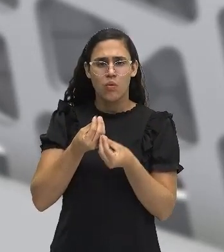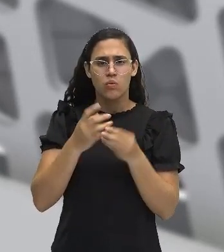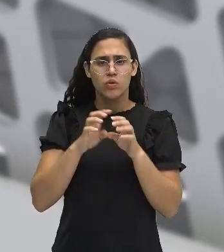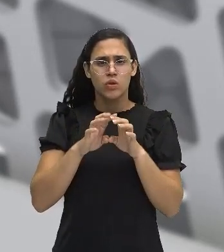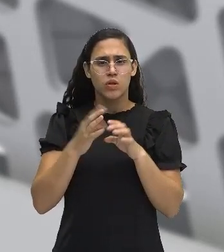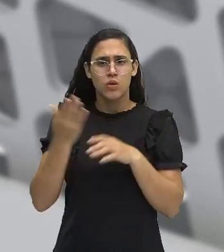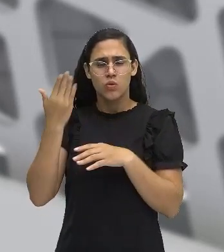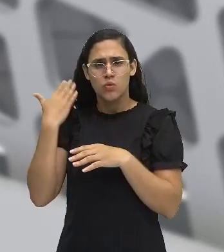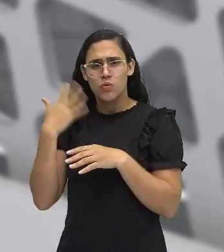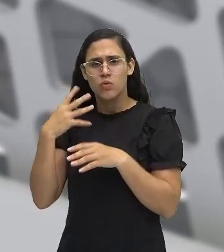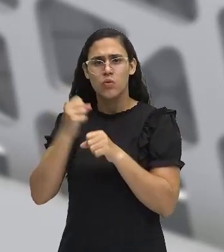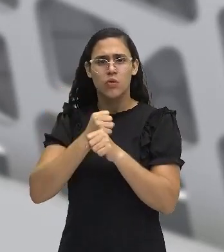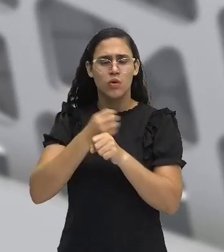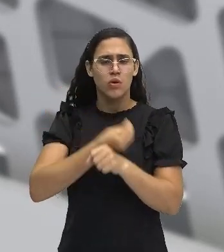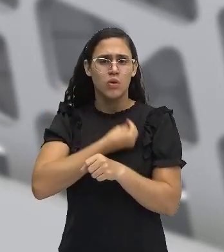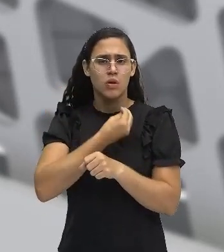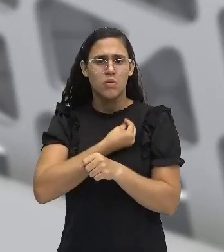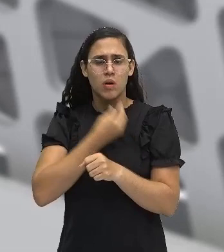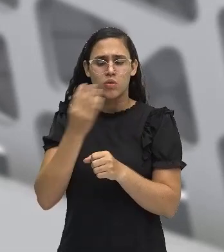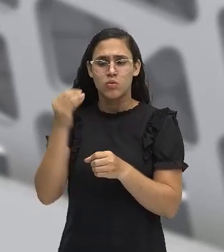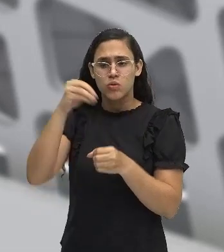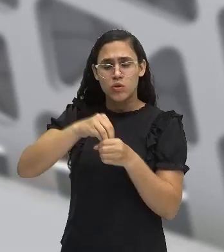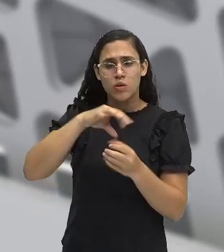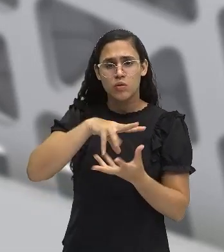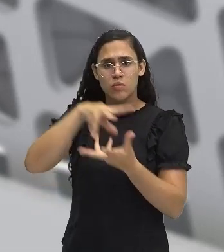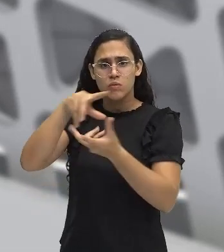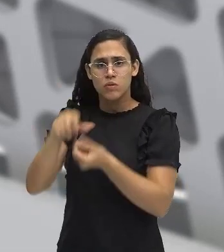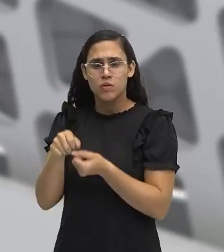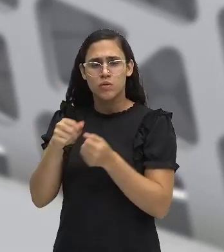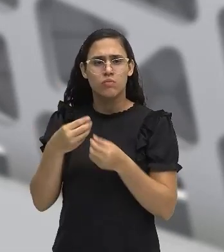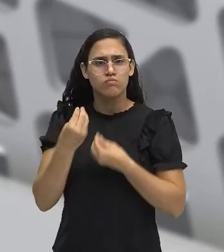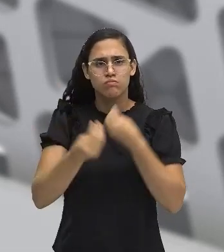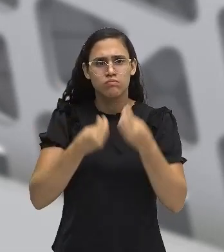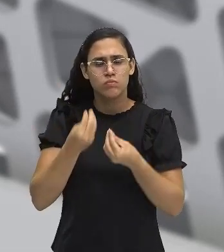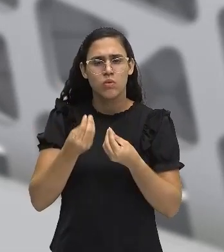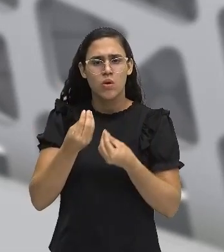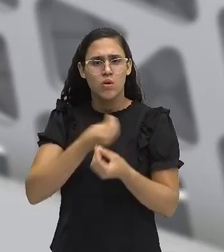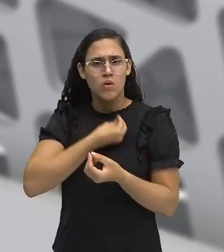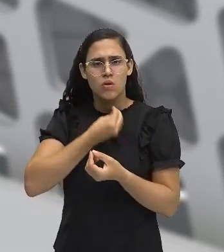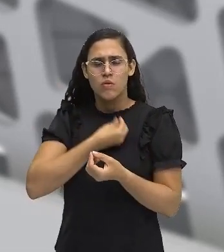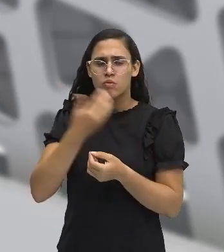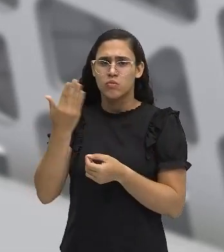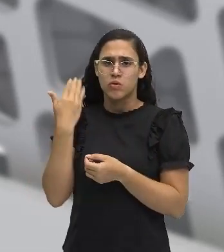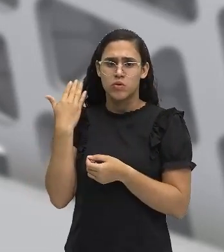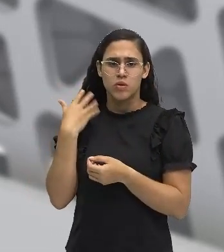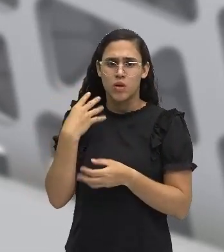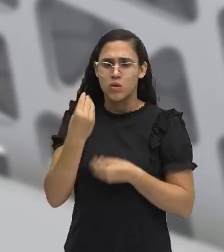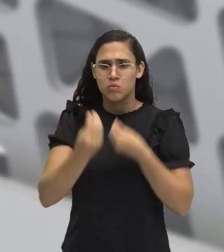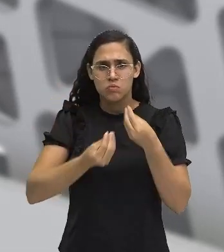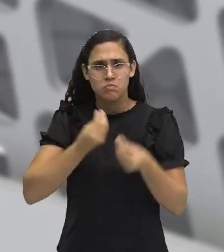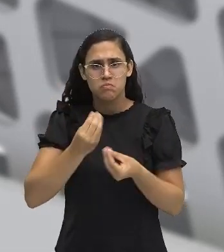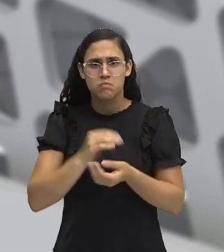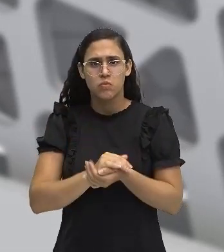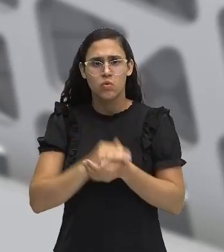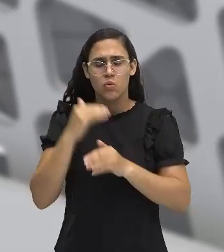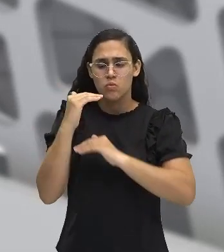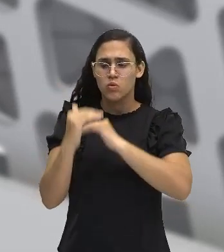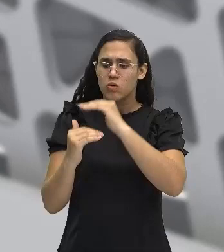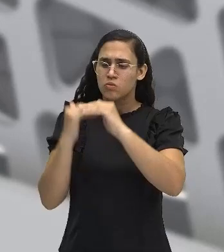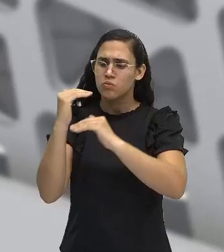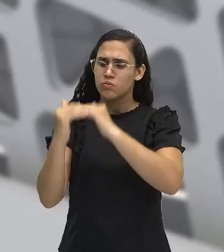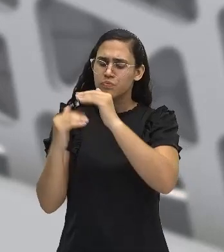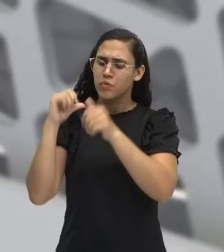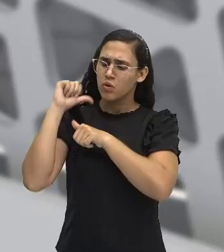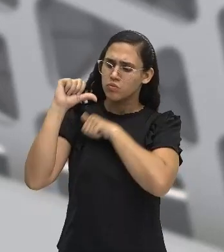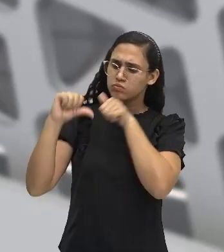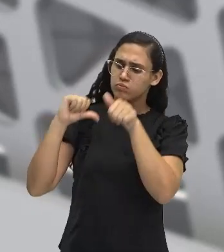do passado deixaram no nosso planeta e como é que a gente pode saber ali quem viveu no passado, como evoluímos, né, de lá